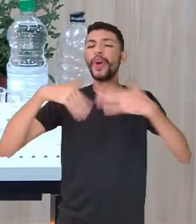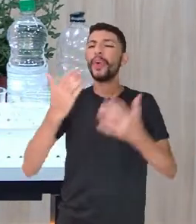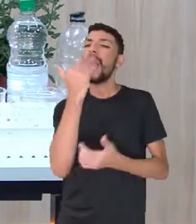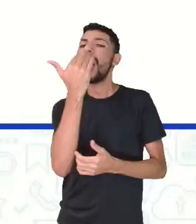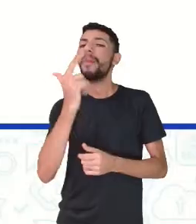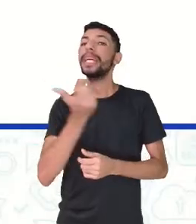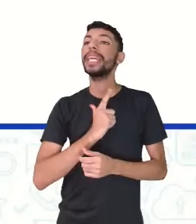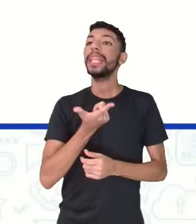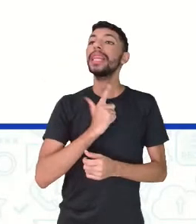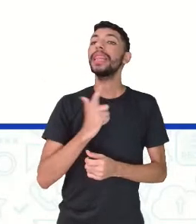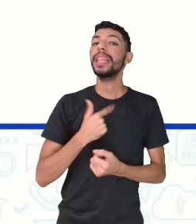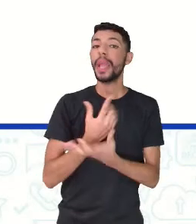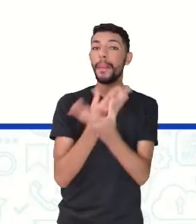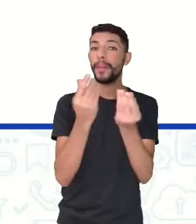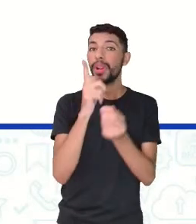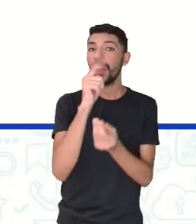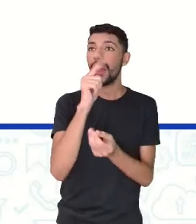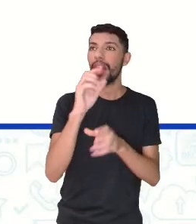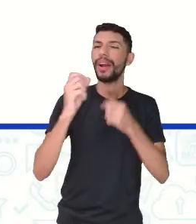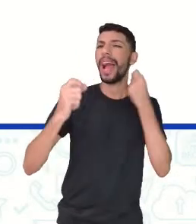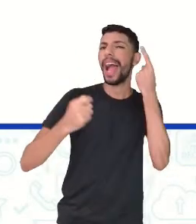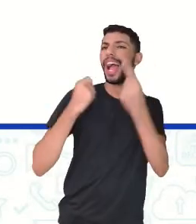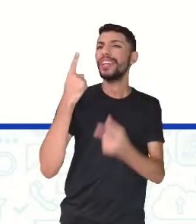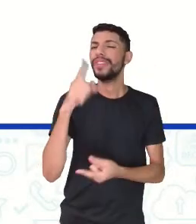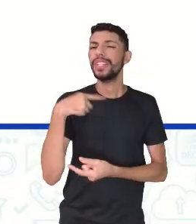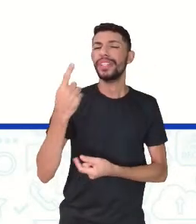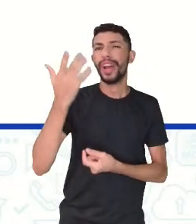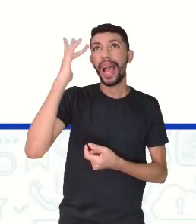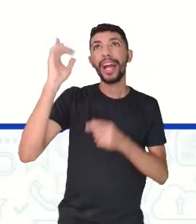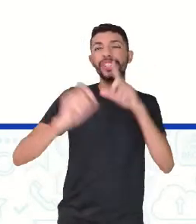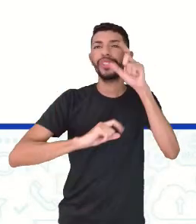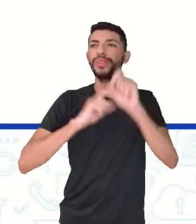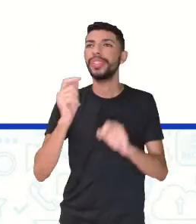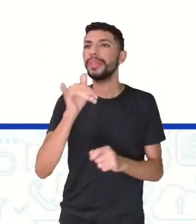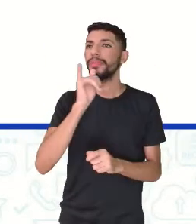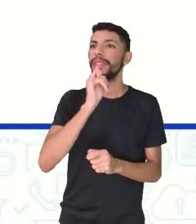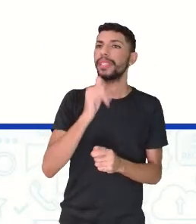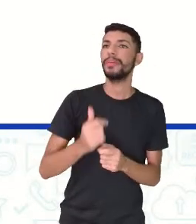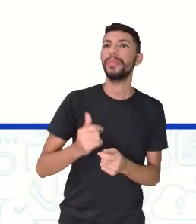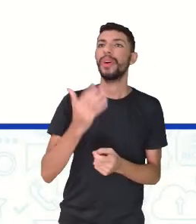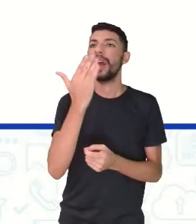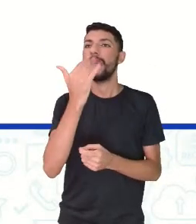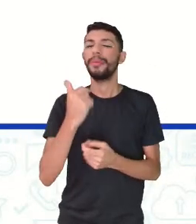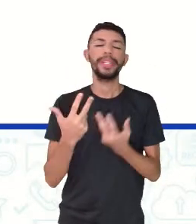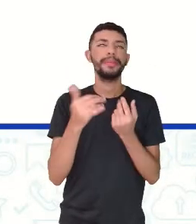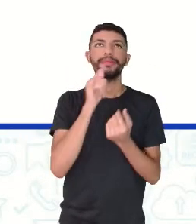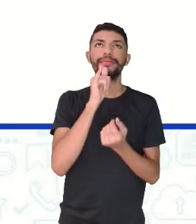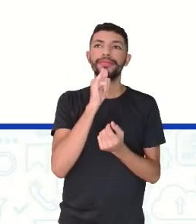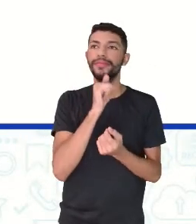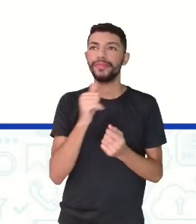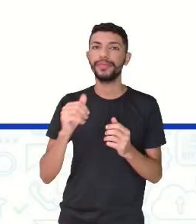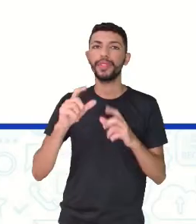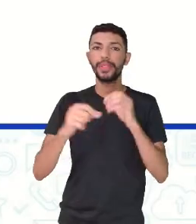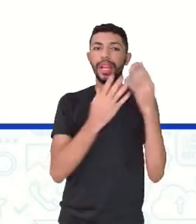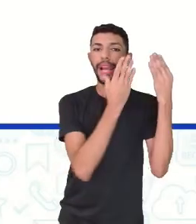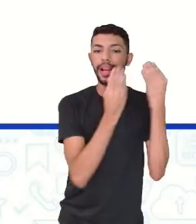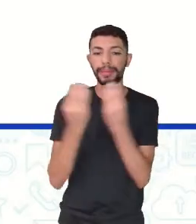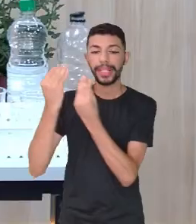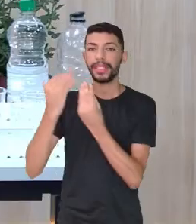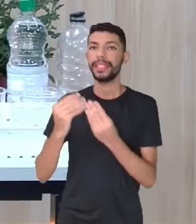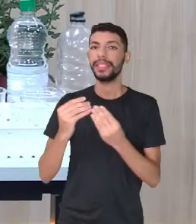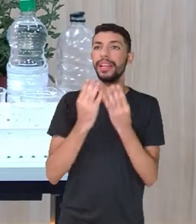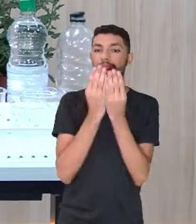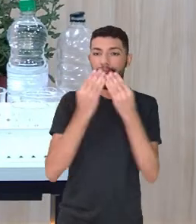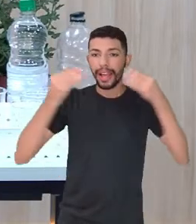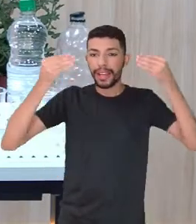ricos em água? Às vezes, a gente acha que um determinado alimento, como a melancia, ela tem mais água do que todos os outros. Não,